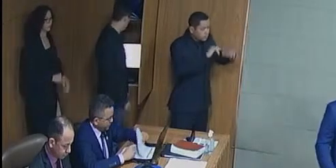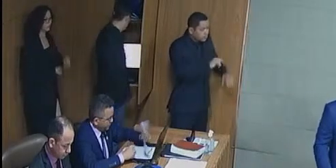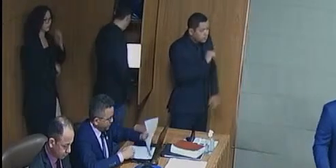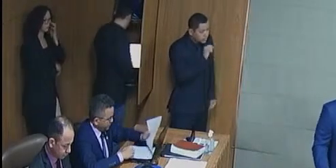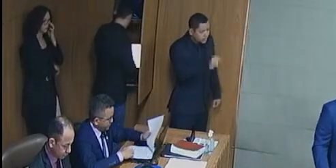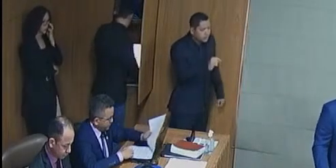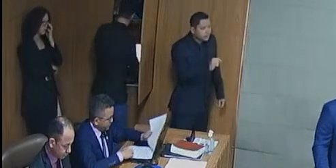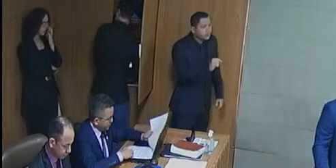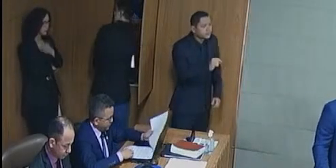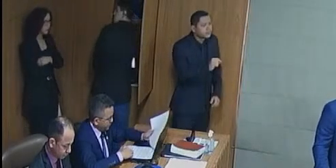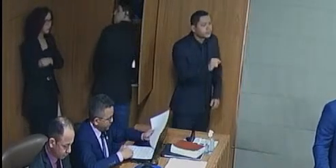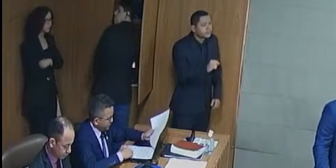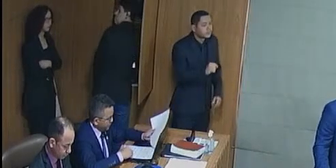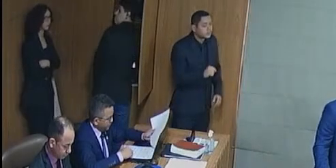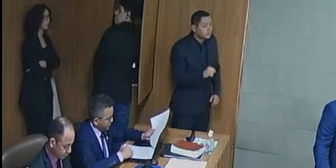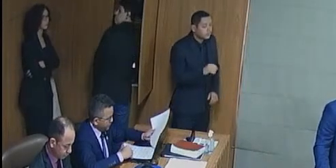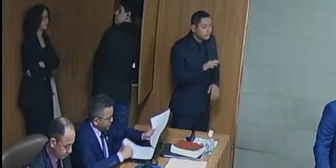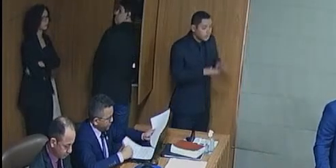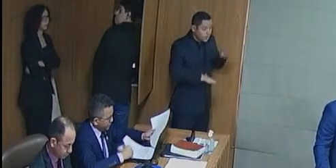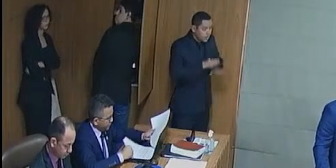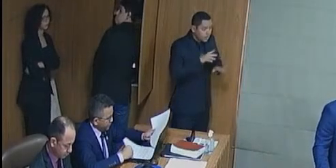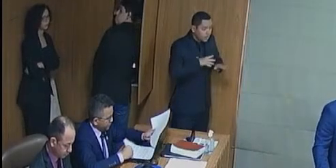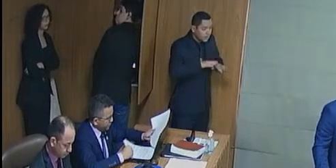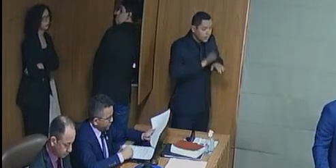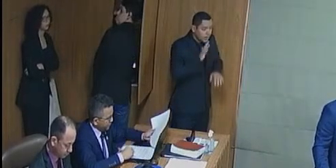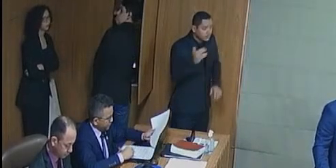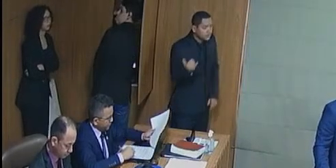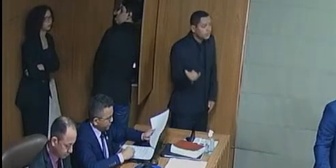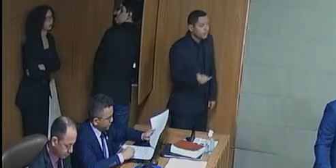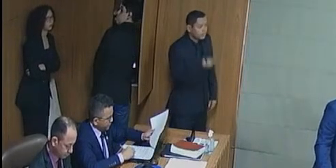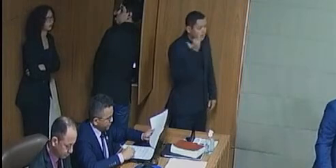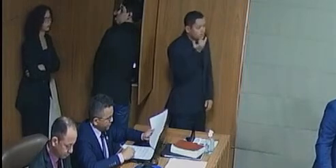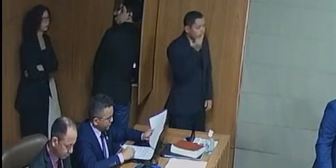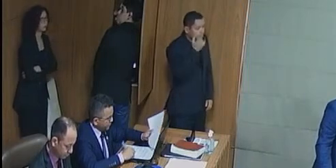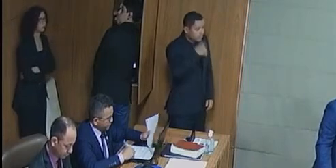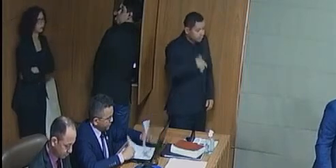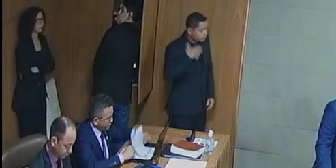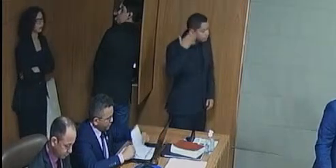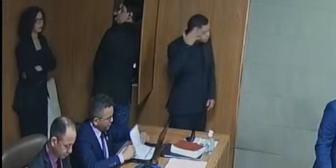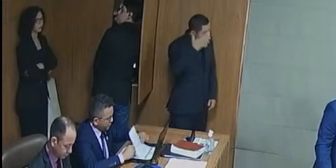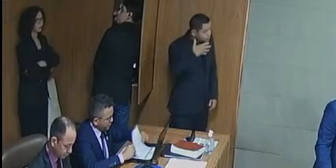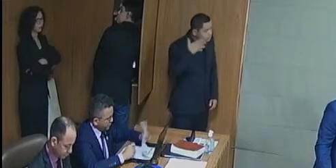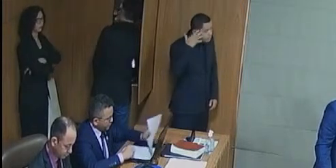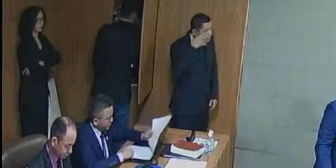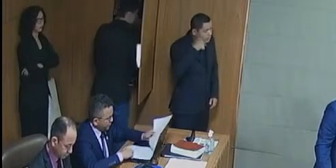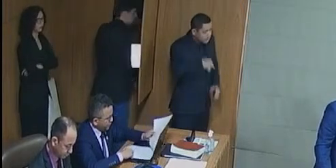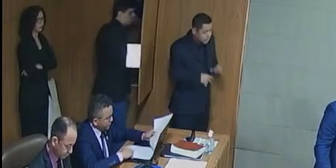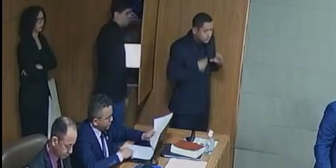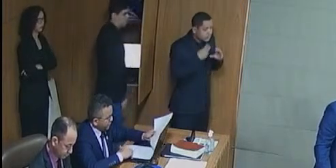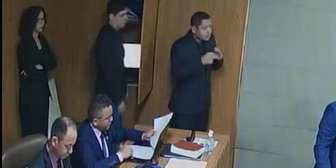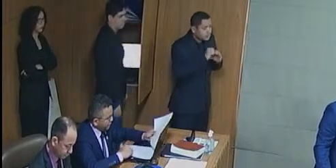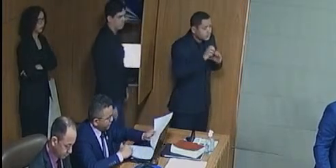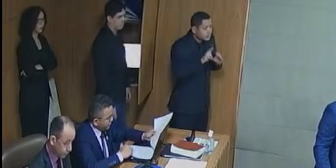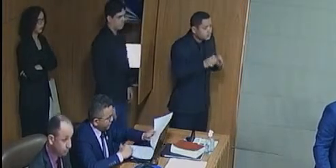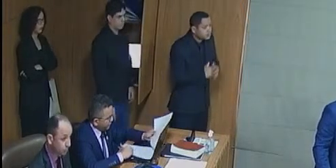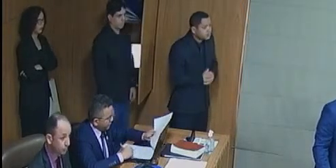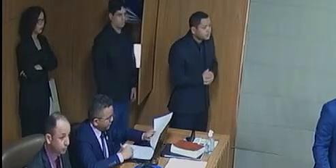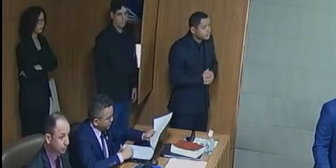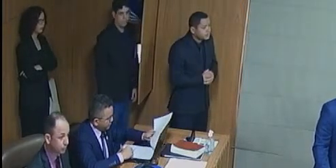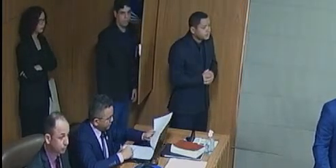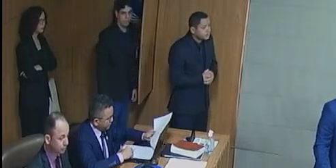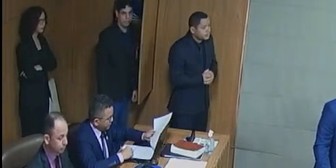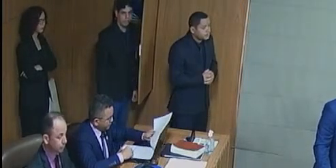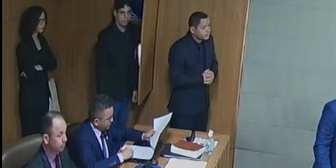importante Talvez seja um dos pronunciamentos mais fortes feito presidente de um poder ou por esta Câmara Municipal de São Luís através desta